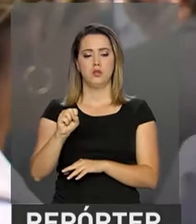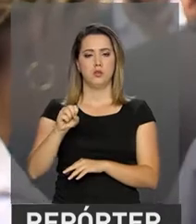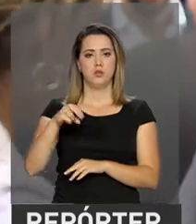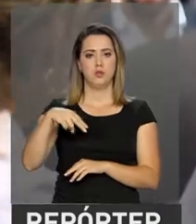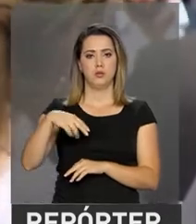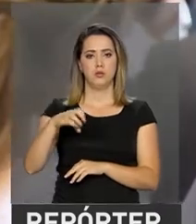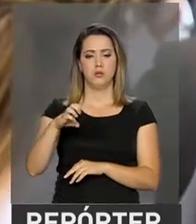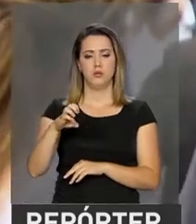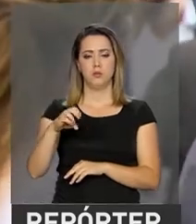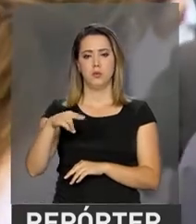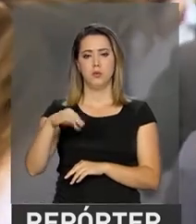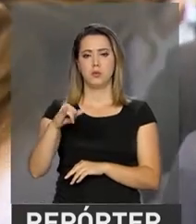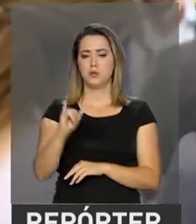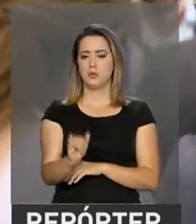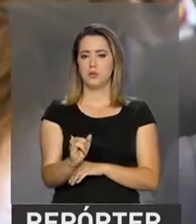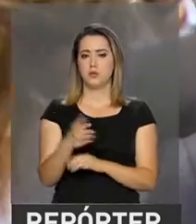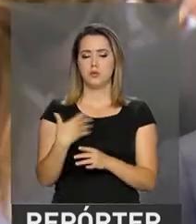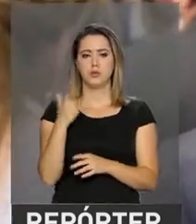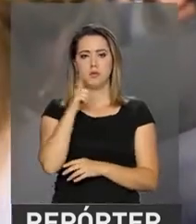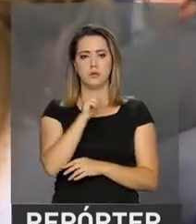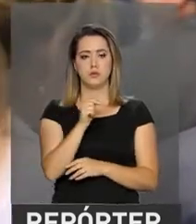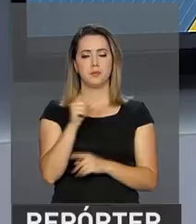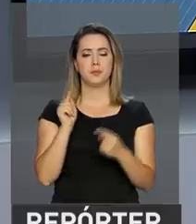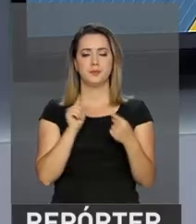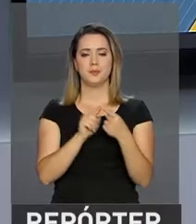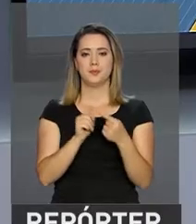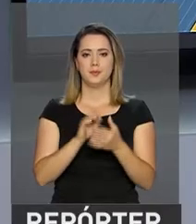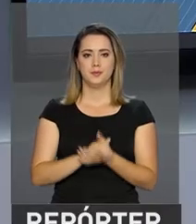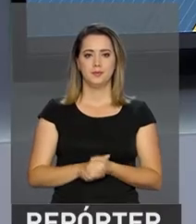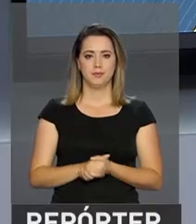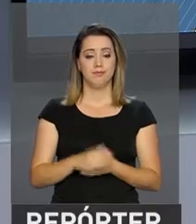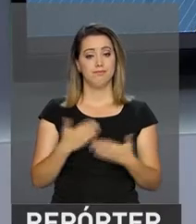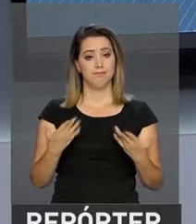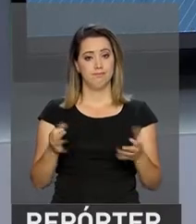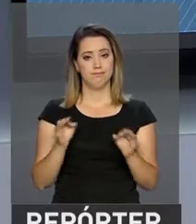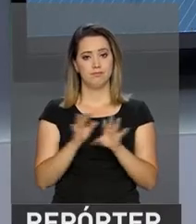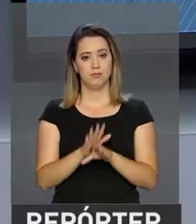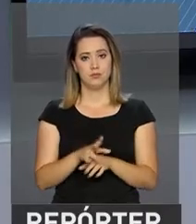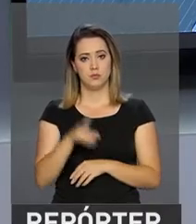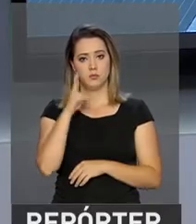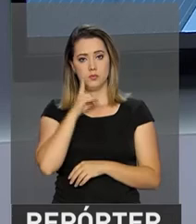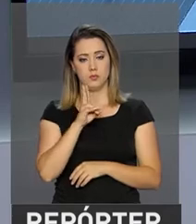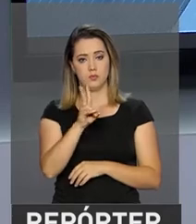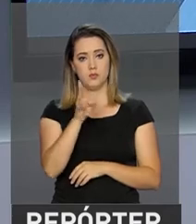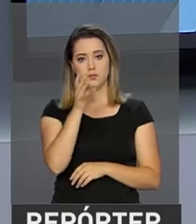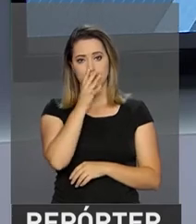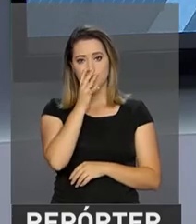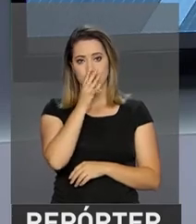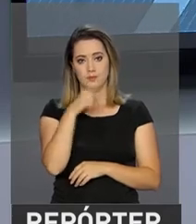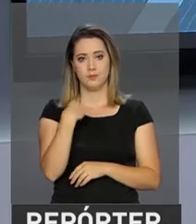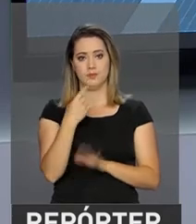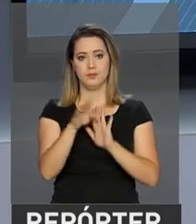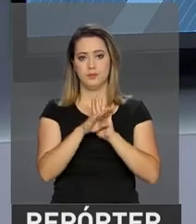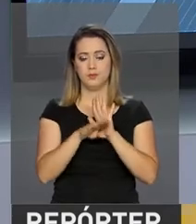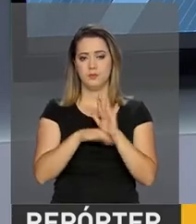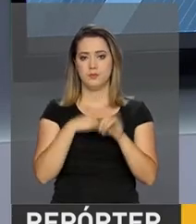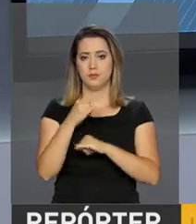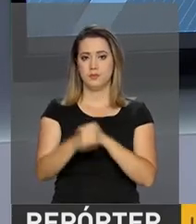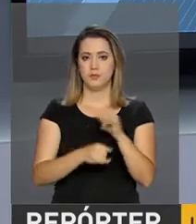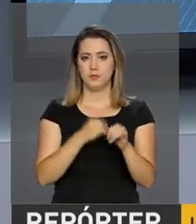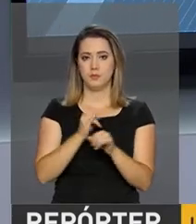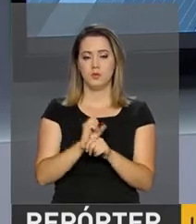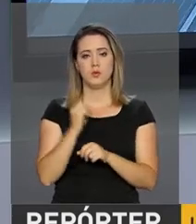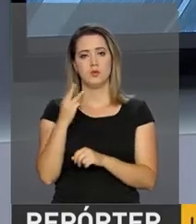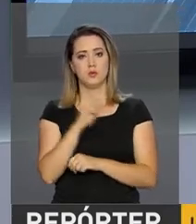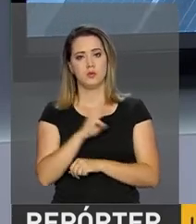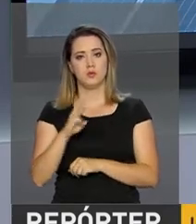vão nos proporcionar atingir esse objetivo. Esta edição termina aqui. Você pode acompanhar a nossa programação pela